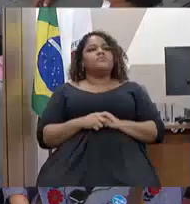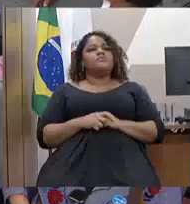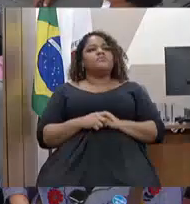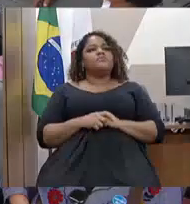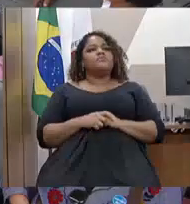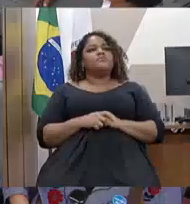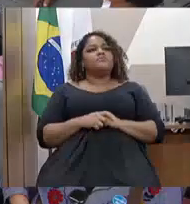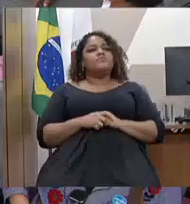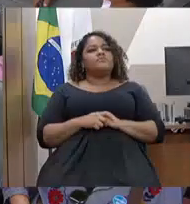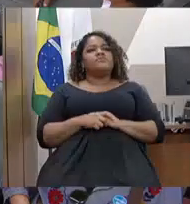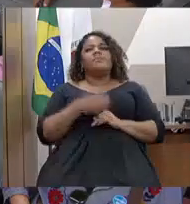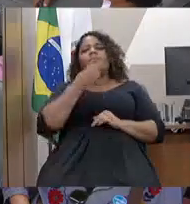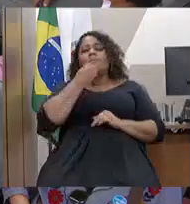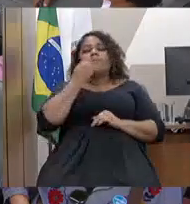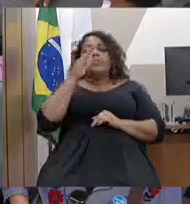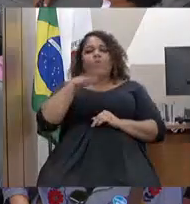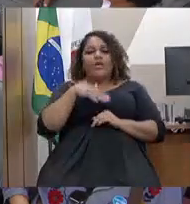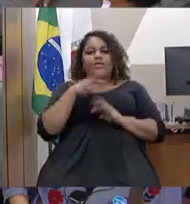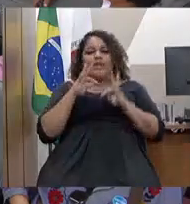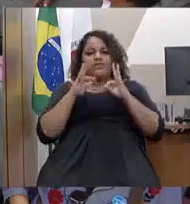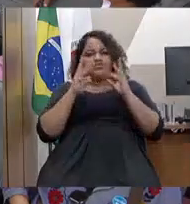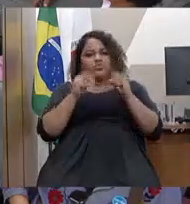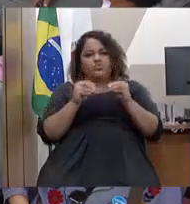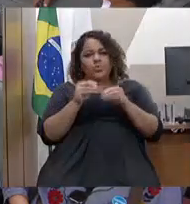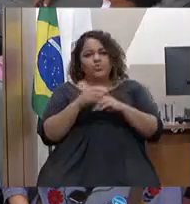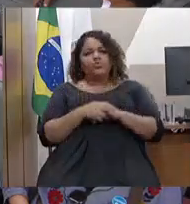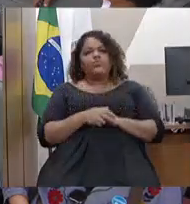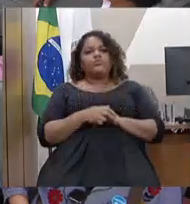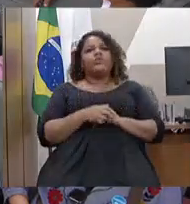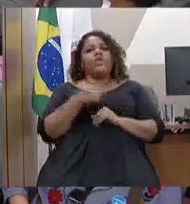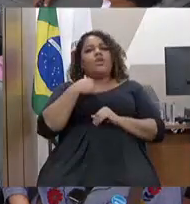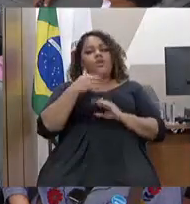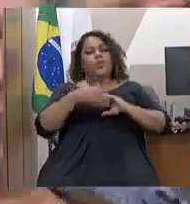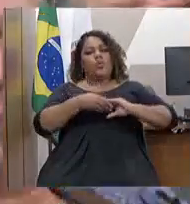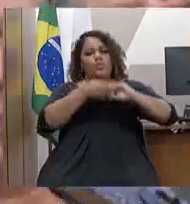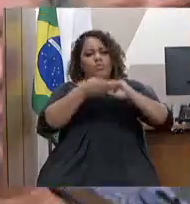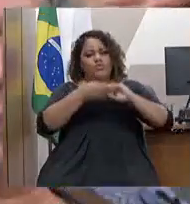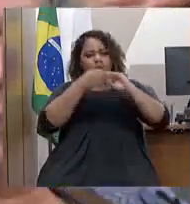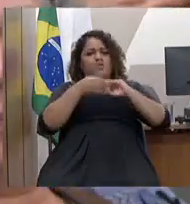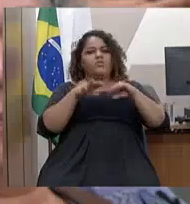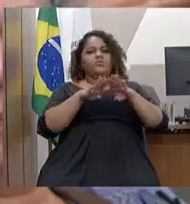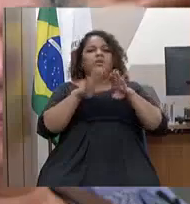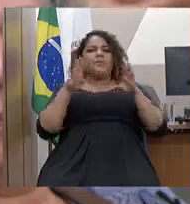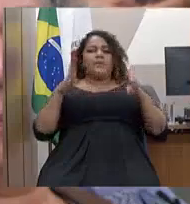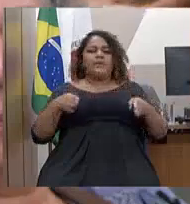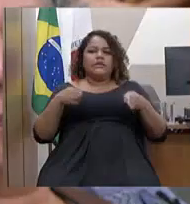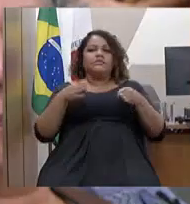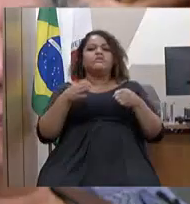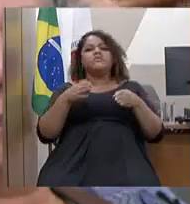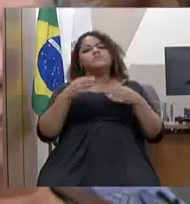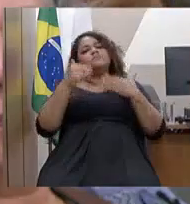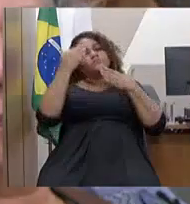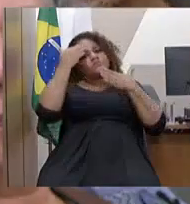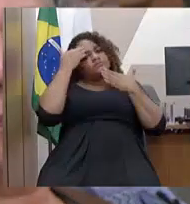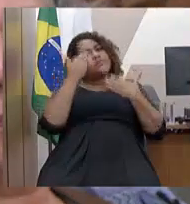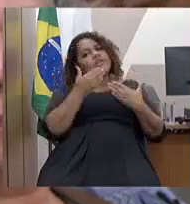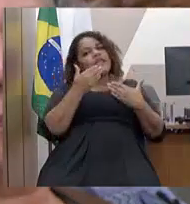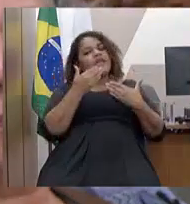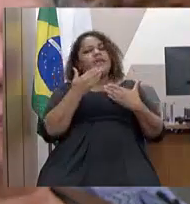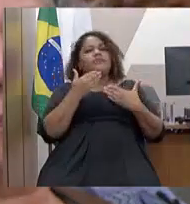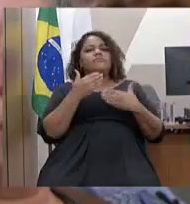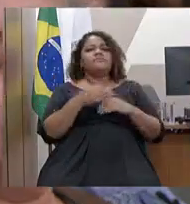Boa tarde a todas Boa tarde a todos cumprimento a mesa aí em nome do Betão obrigado pelos espaço